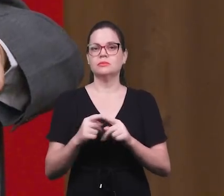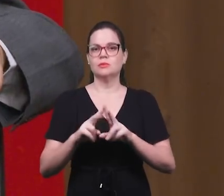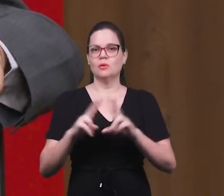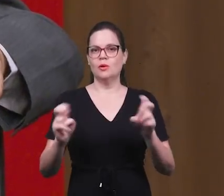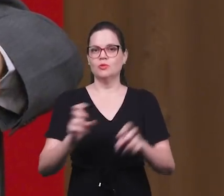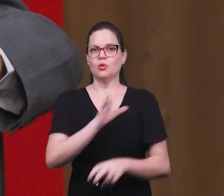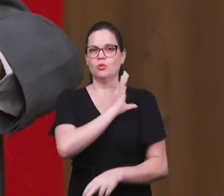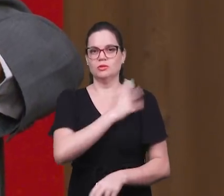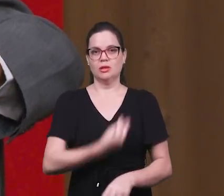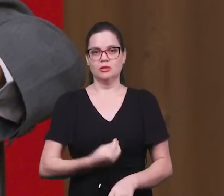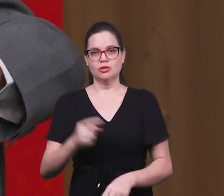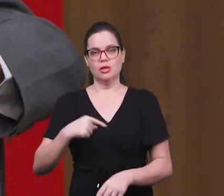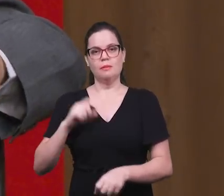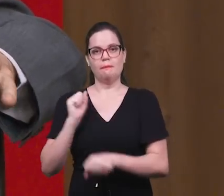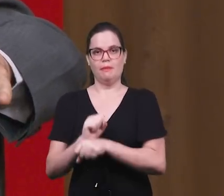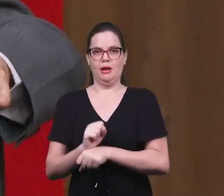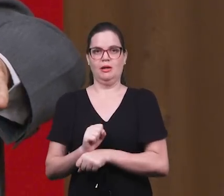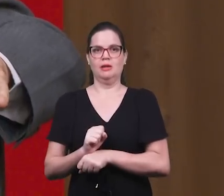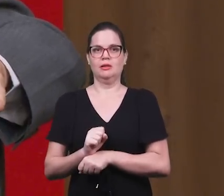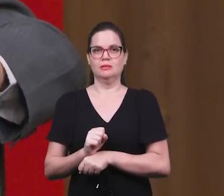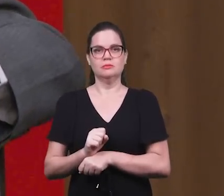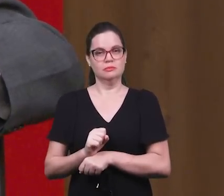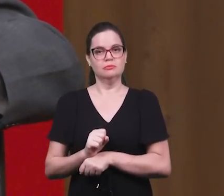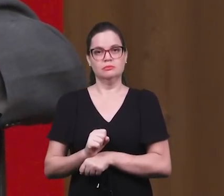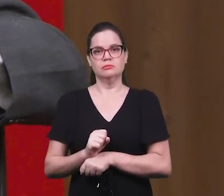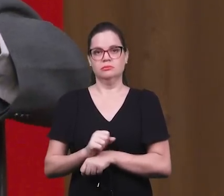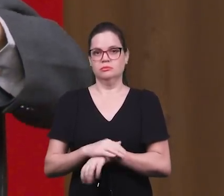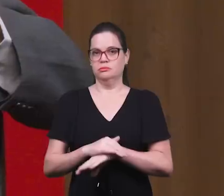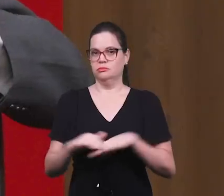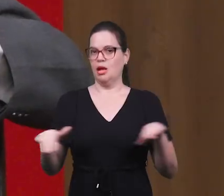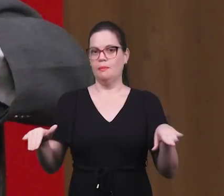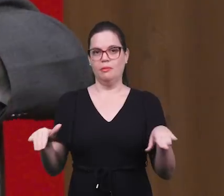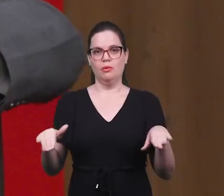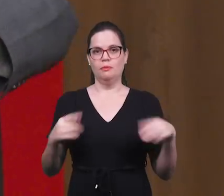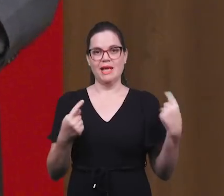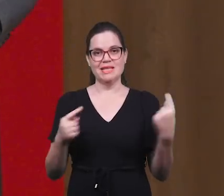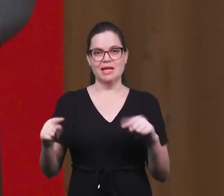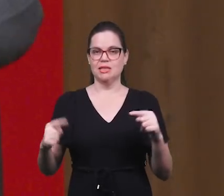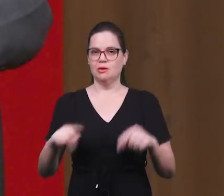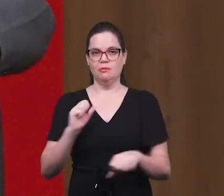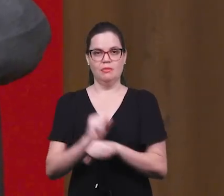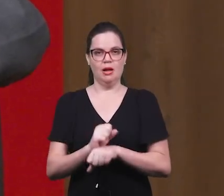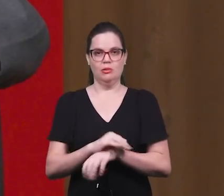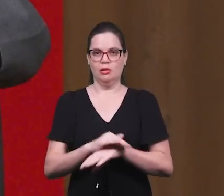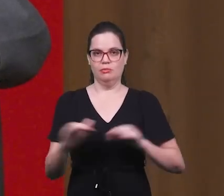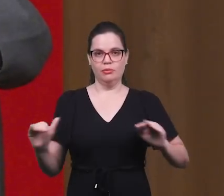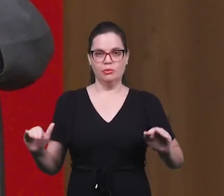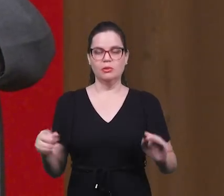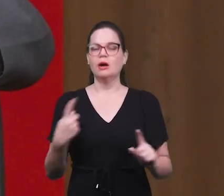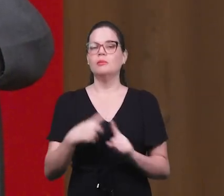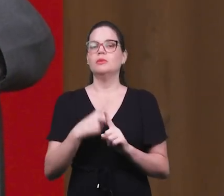uma trégua contínua, né? Nas perseguições. O que aconteceu? O imperador